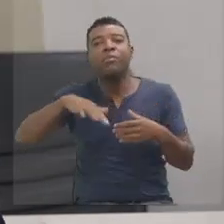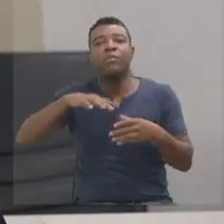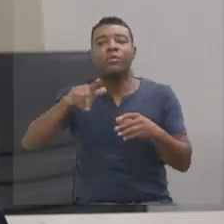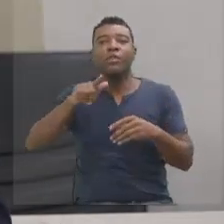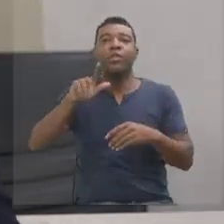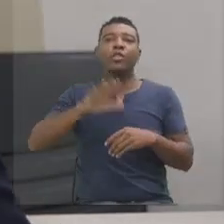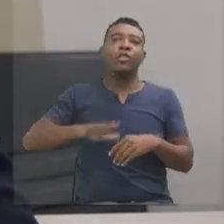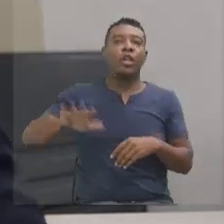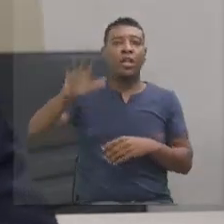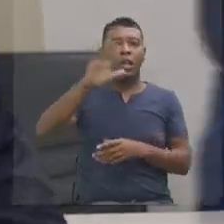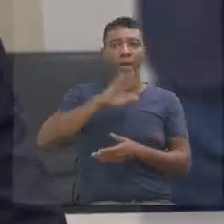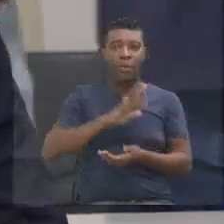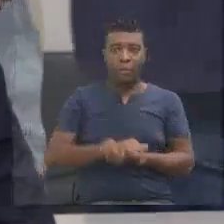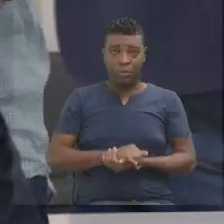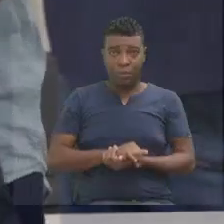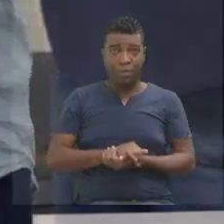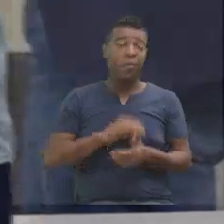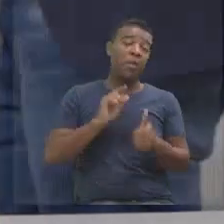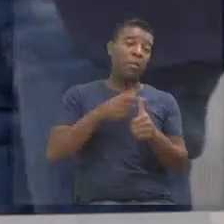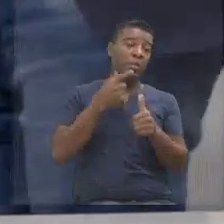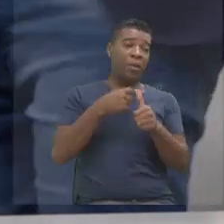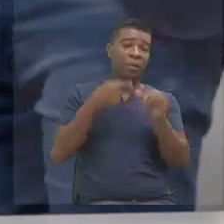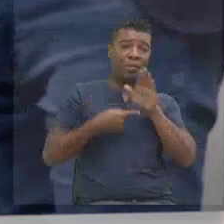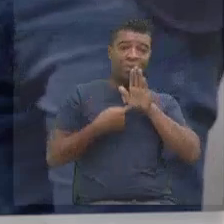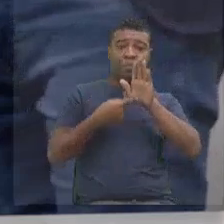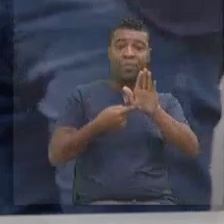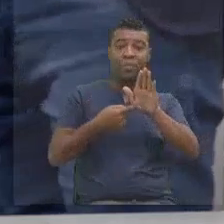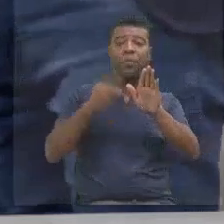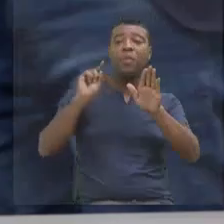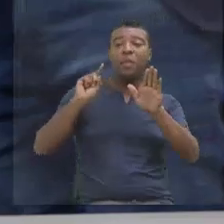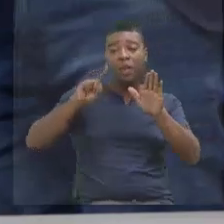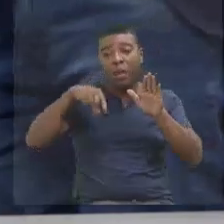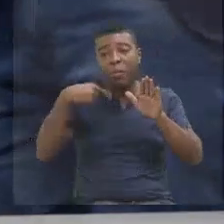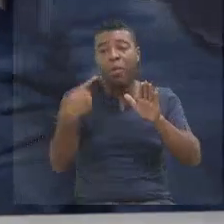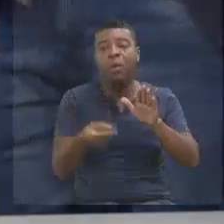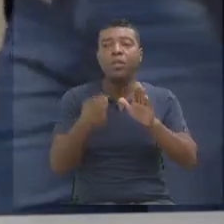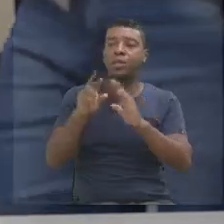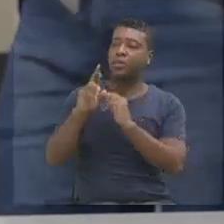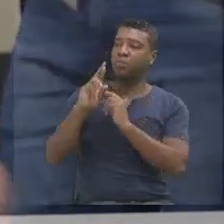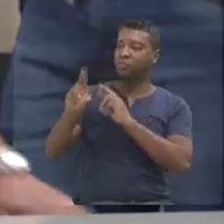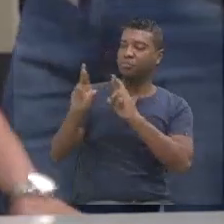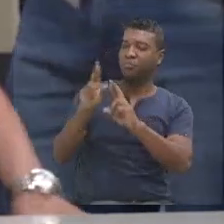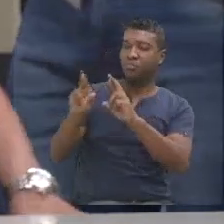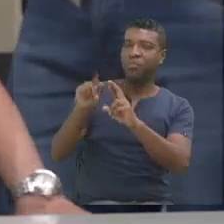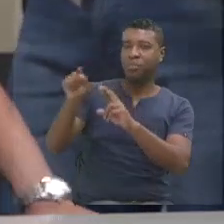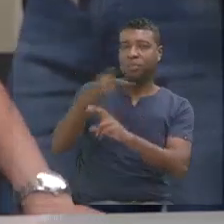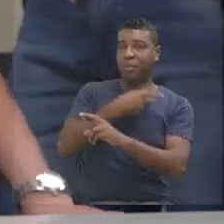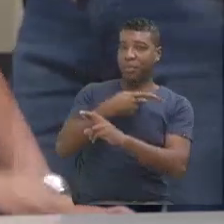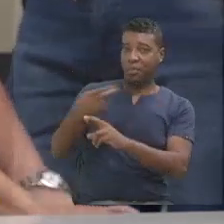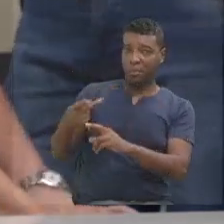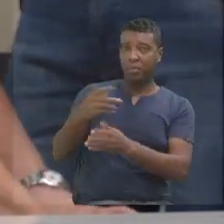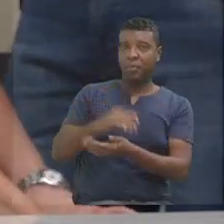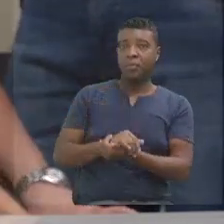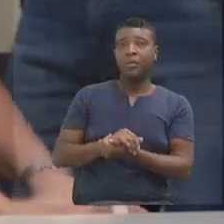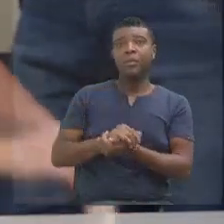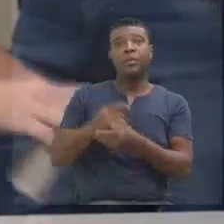as colocações do presidente Harley e obviamente eu via todos que estão aqui